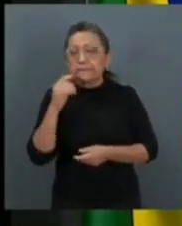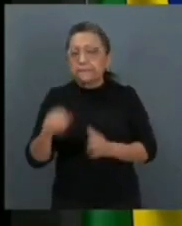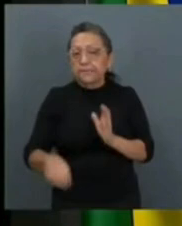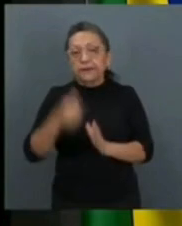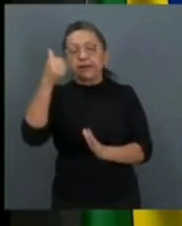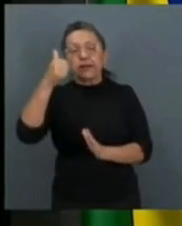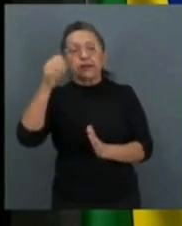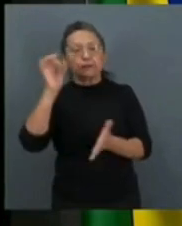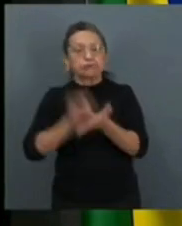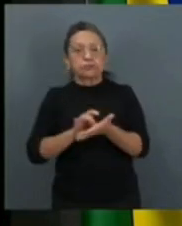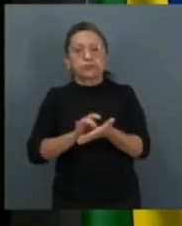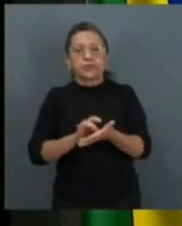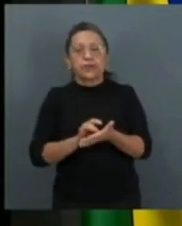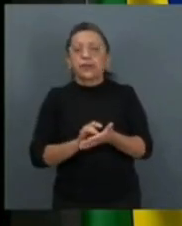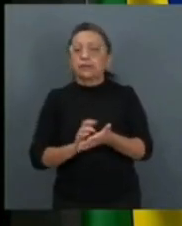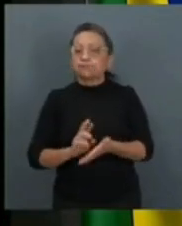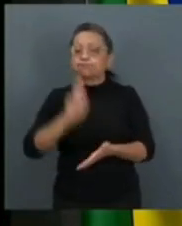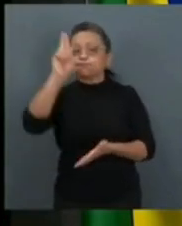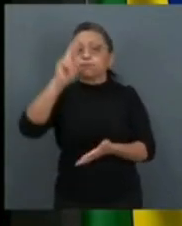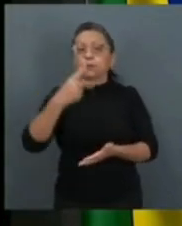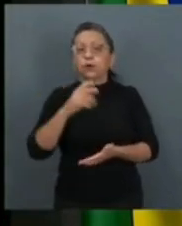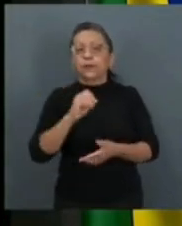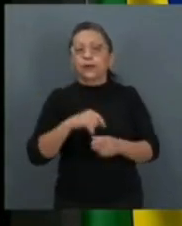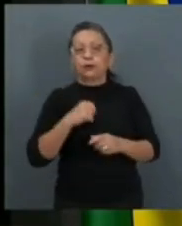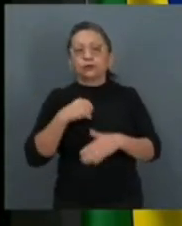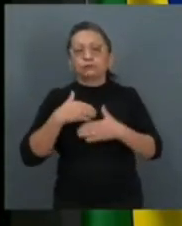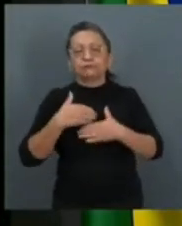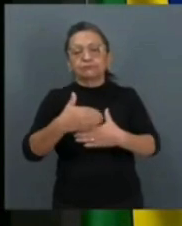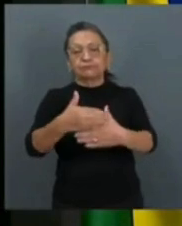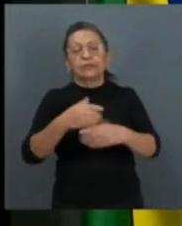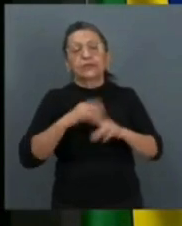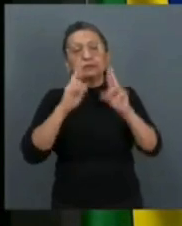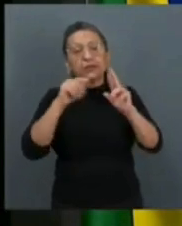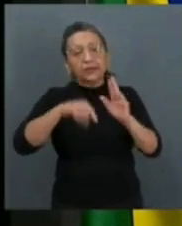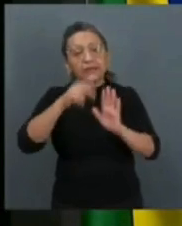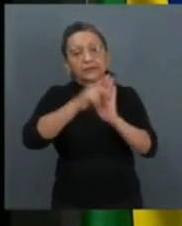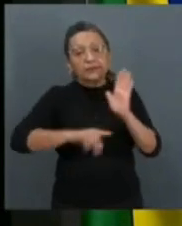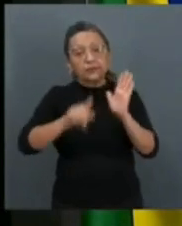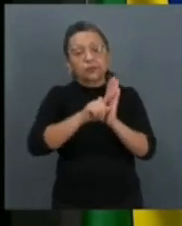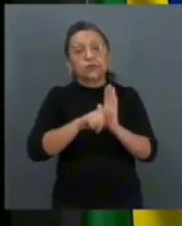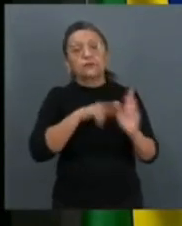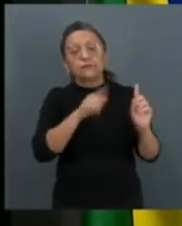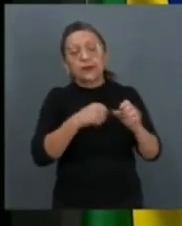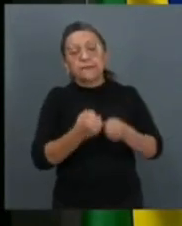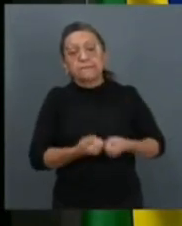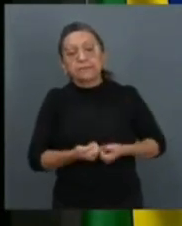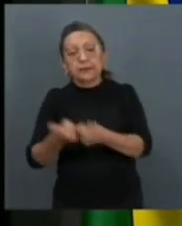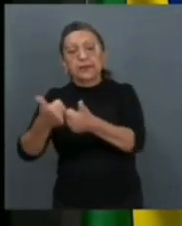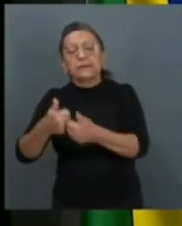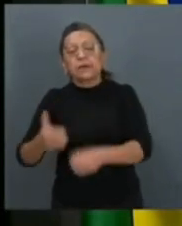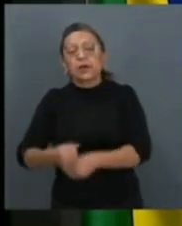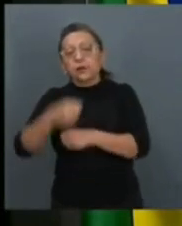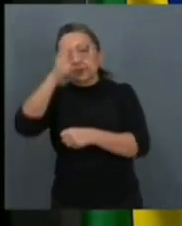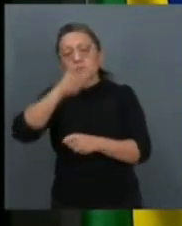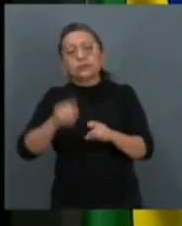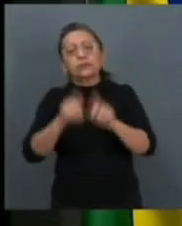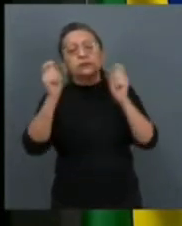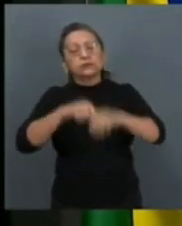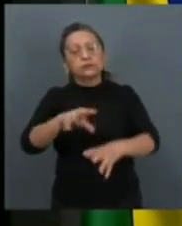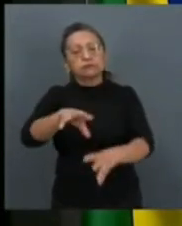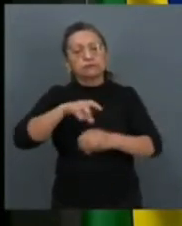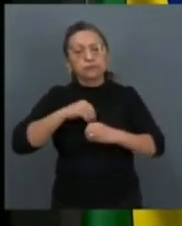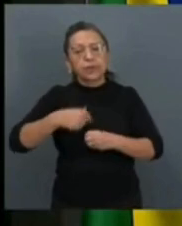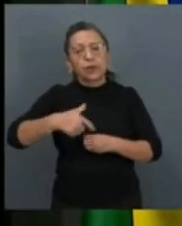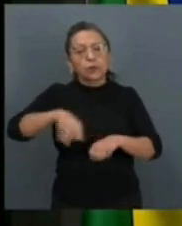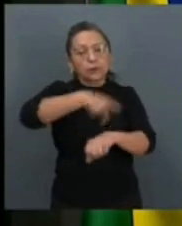é protagonista. Espero que esse projeto, além de beneficiar o Brasil, sirva de inspiração para